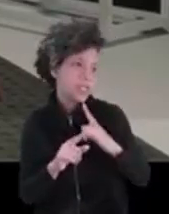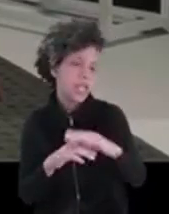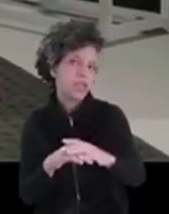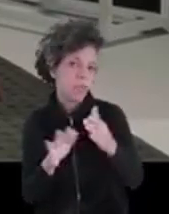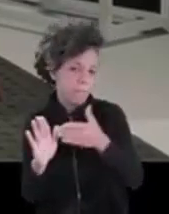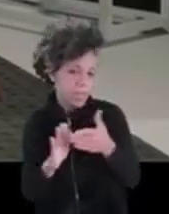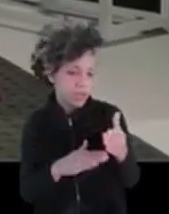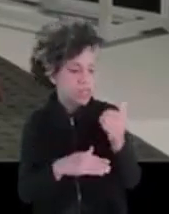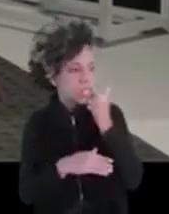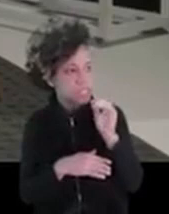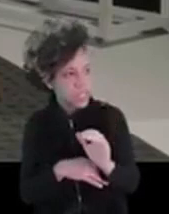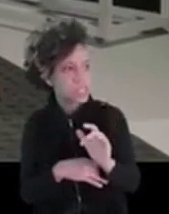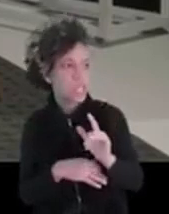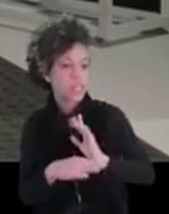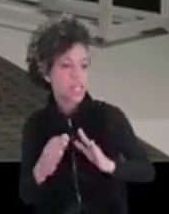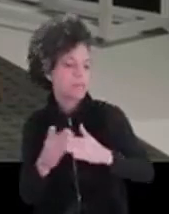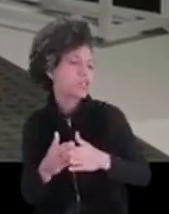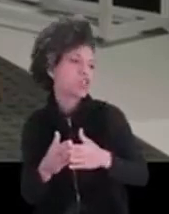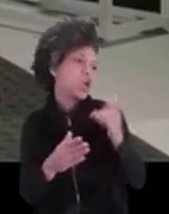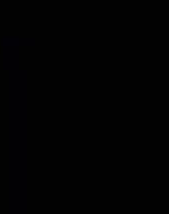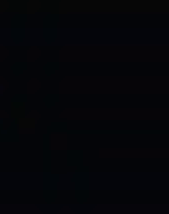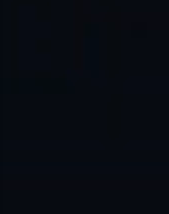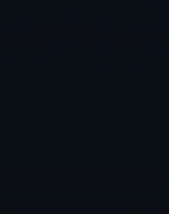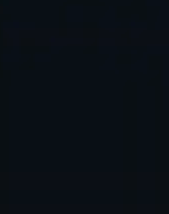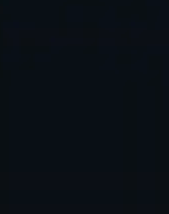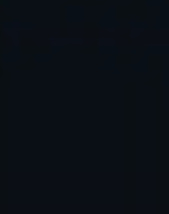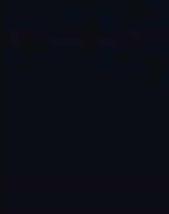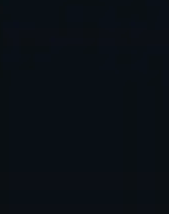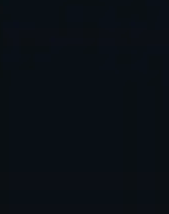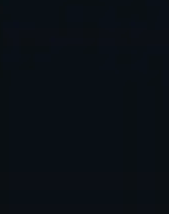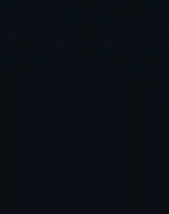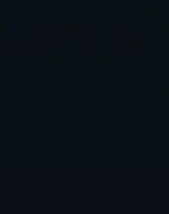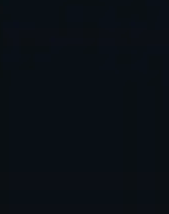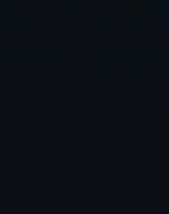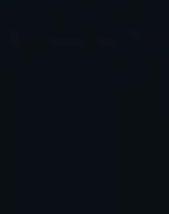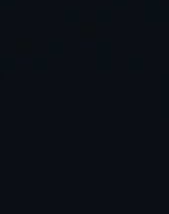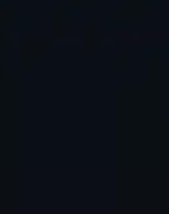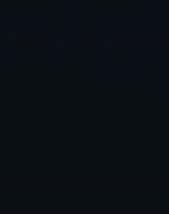ciência ela chutei o limite né ela tem coisas que ela não consegue explicar ainda é